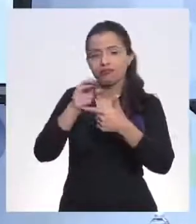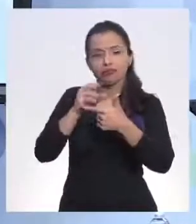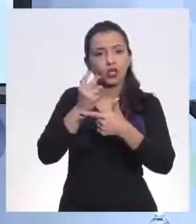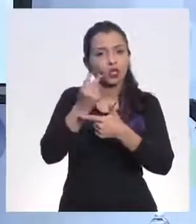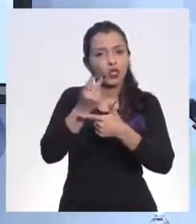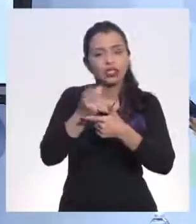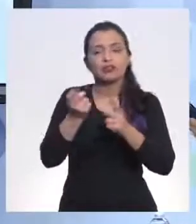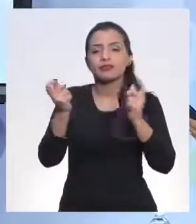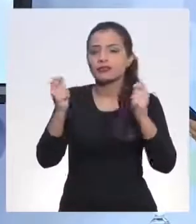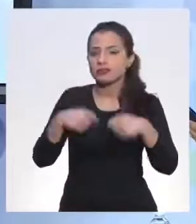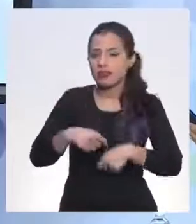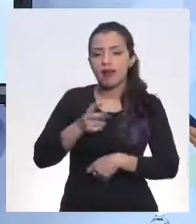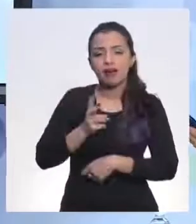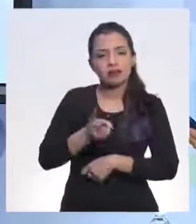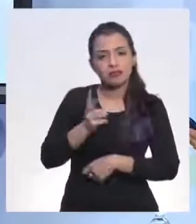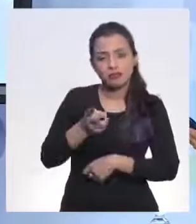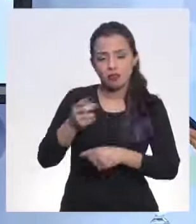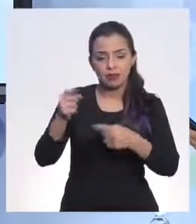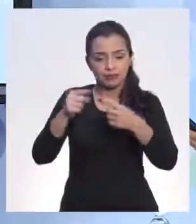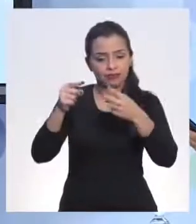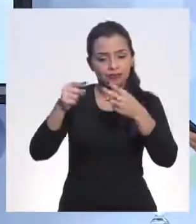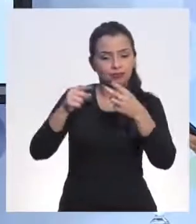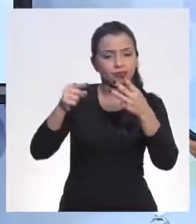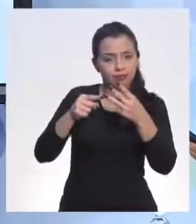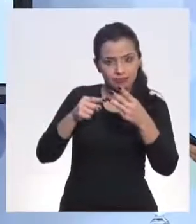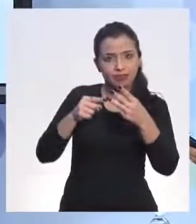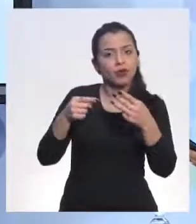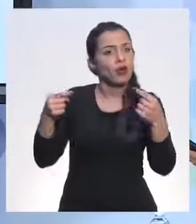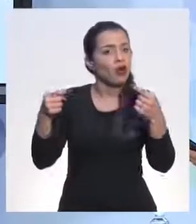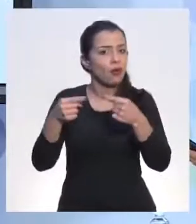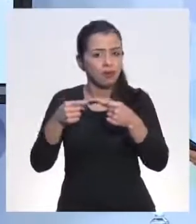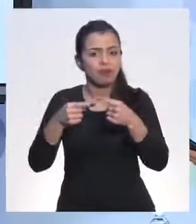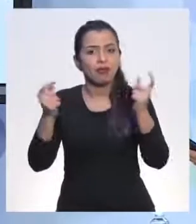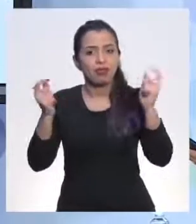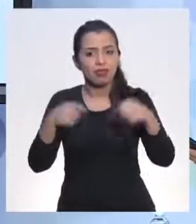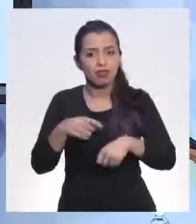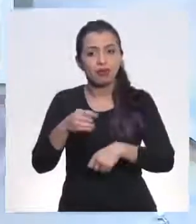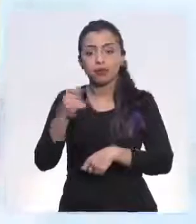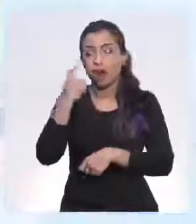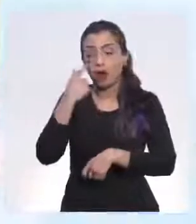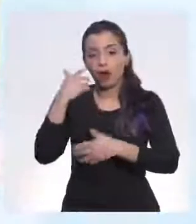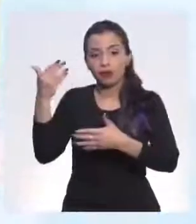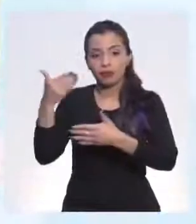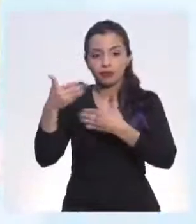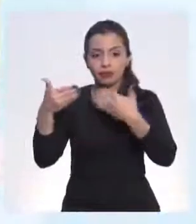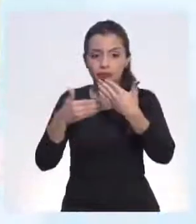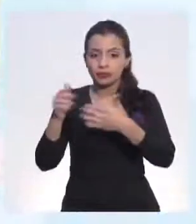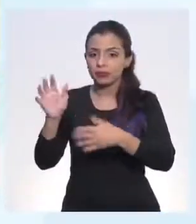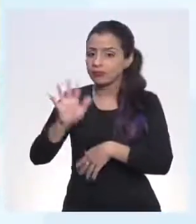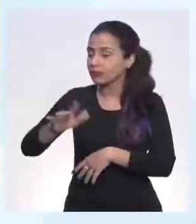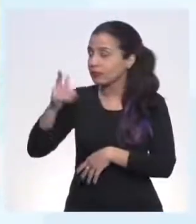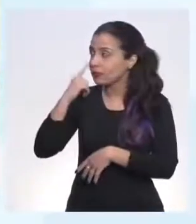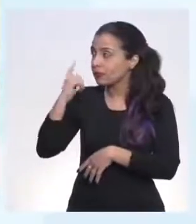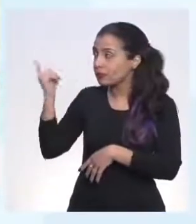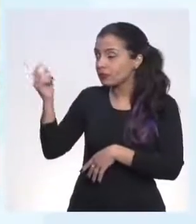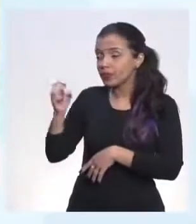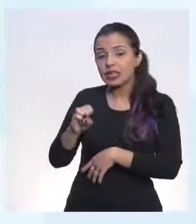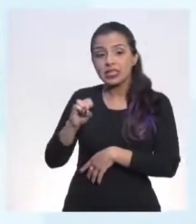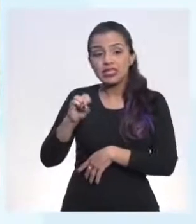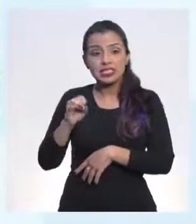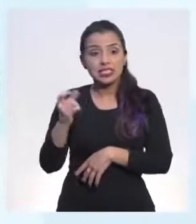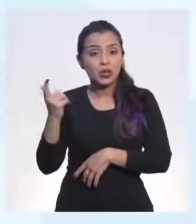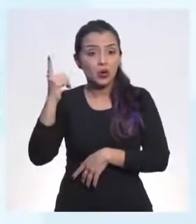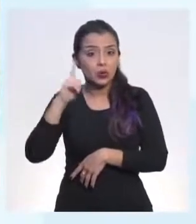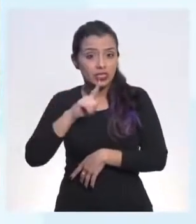questão porque eu estou fazendo. Ele é um divisor comum. Pode pôr na telinha para eles, diretor, que é a resposta. Então, se você conseguiu chegar no